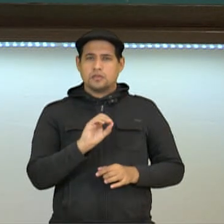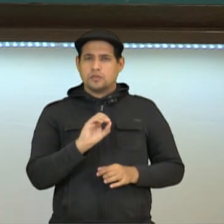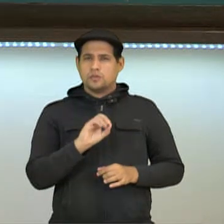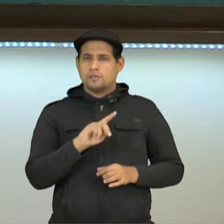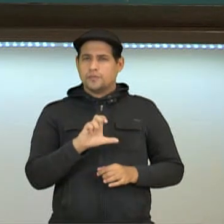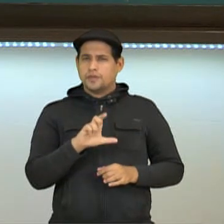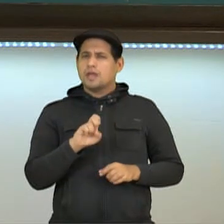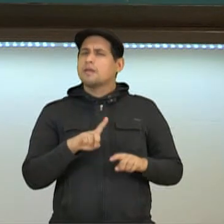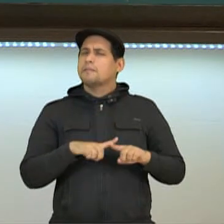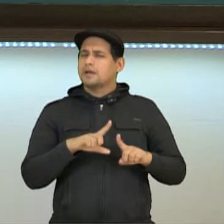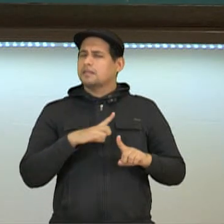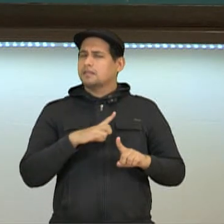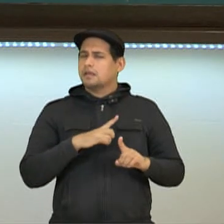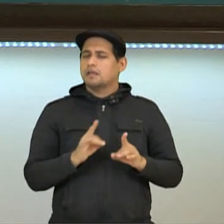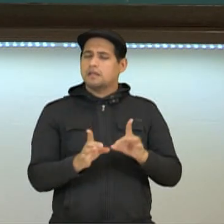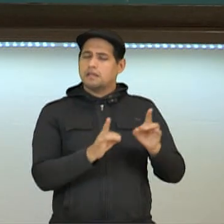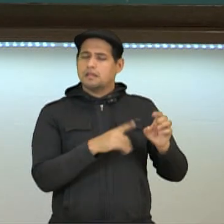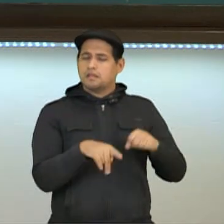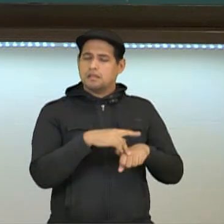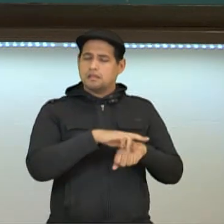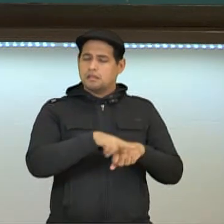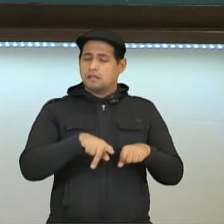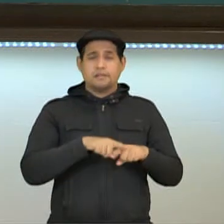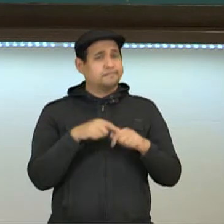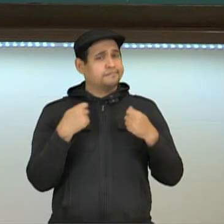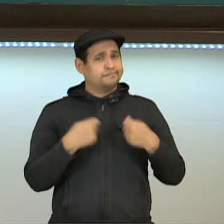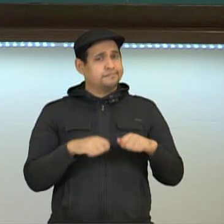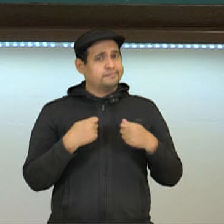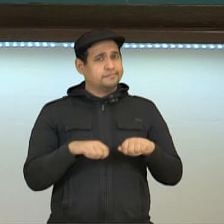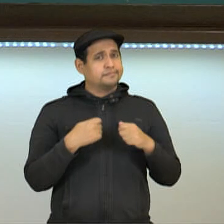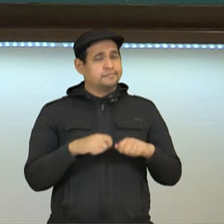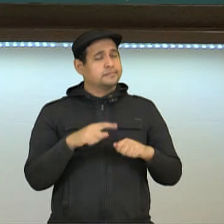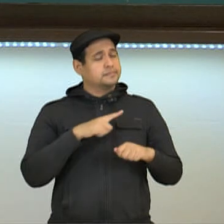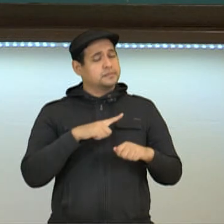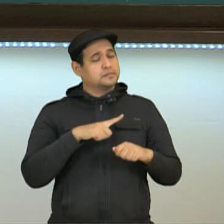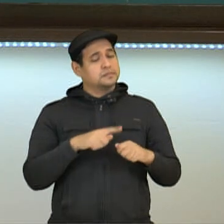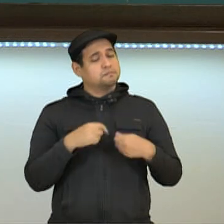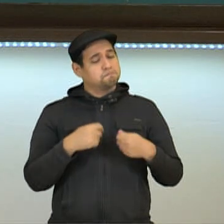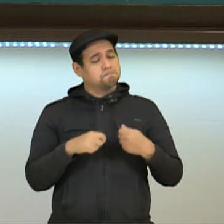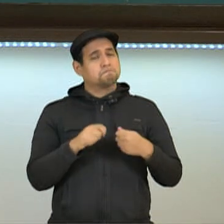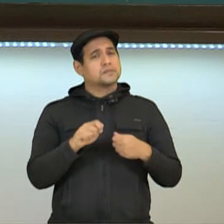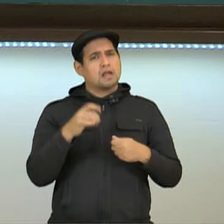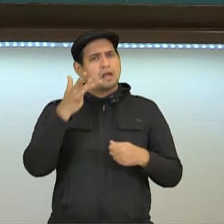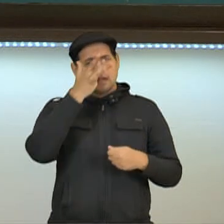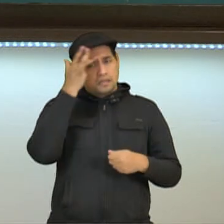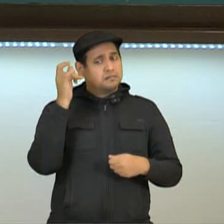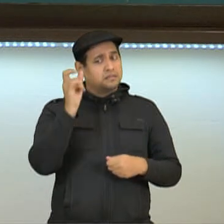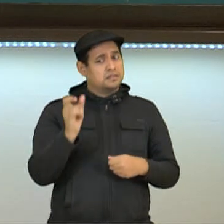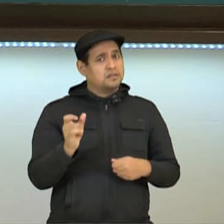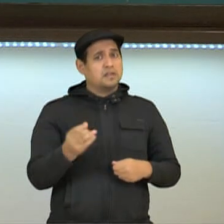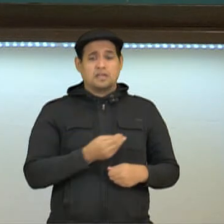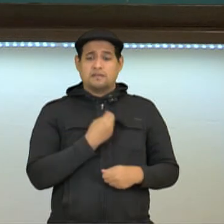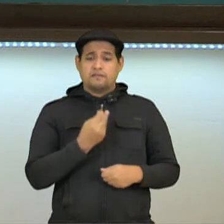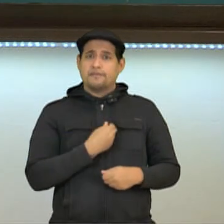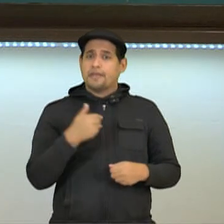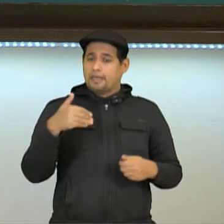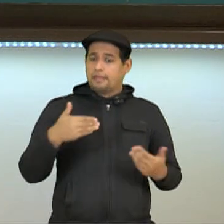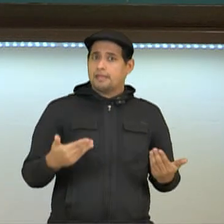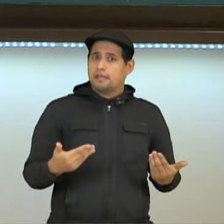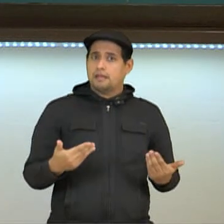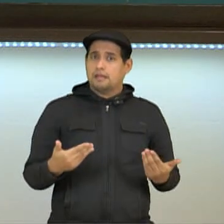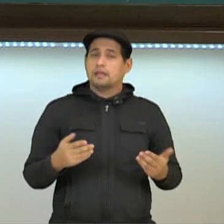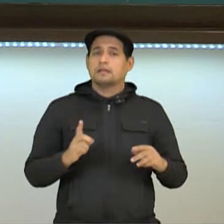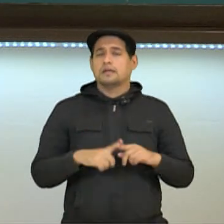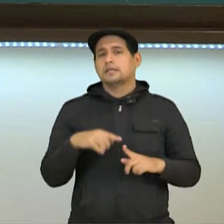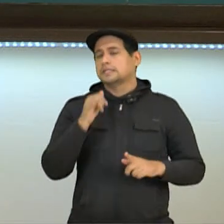interno, porque obviamente havia necessidade, tinham que suprir as necessidades das pessoas que viviam aqui. Né? Então o charque,